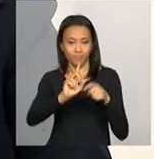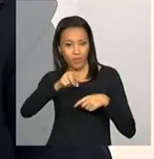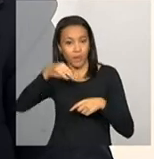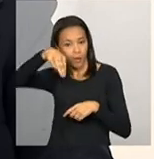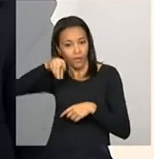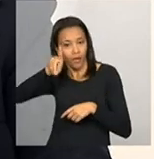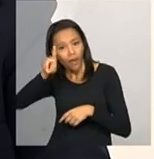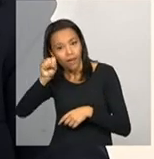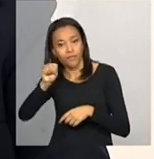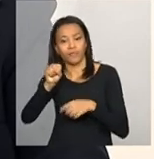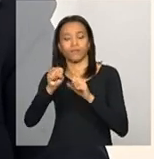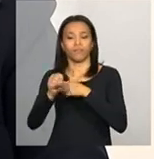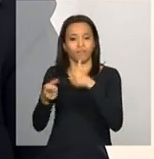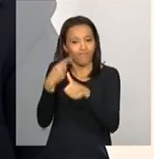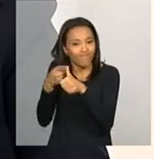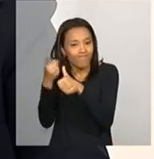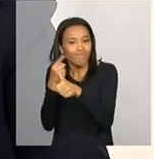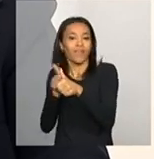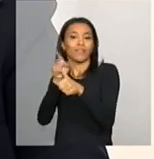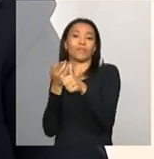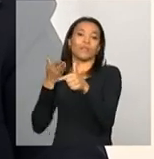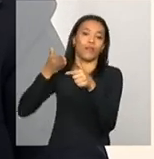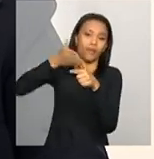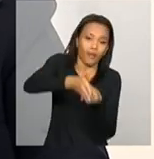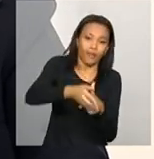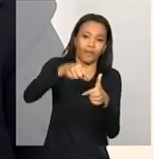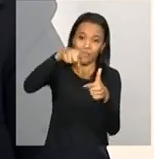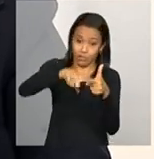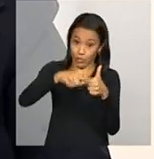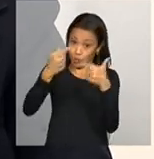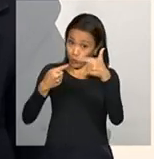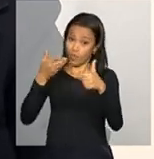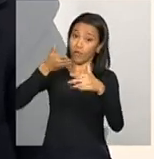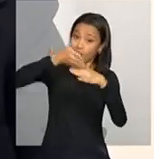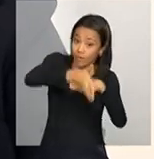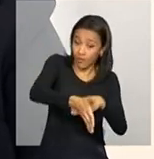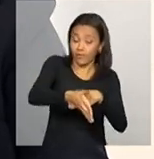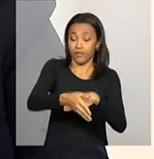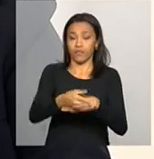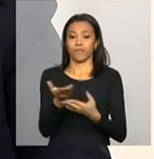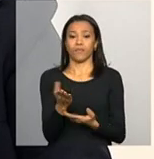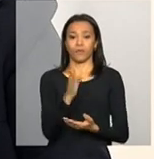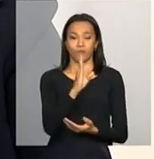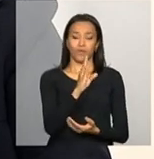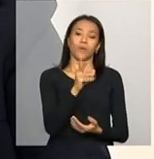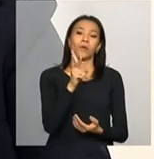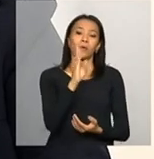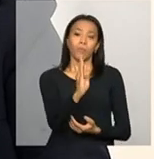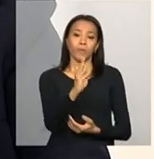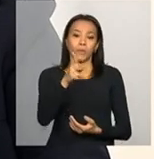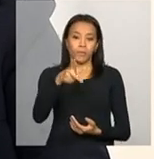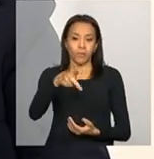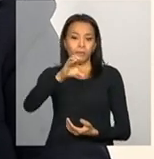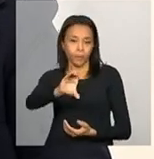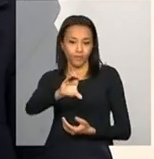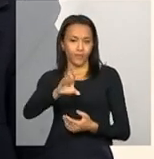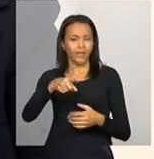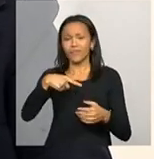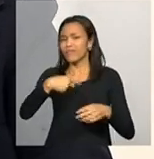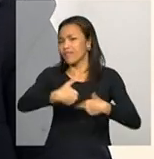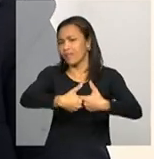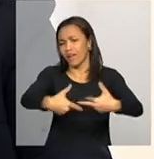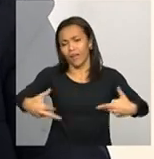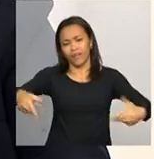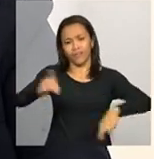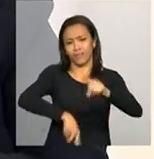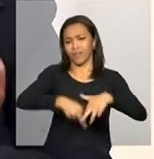lá disponibilizado passo a passo, um informe atualizado e também esse caderno de orientações que mostra